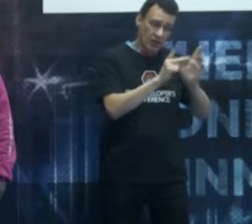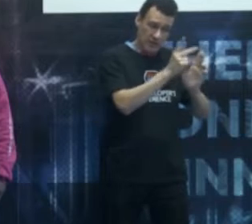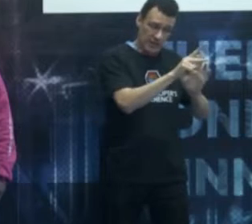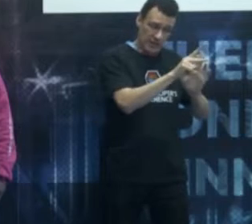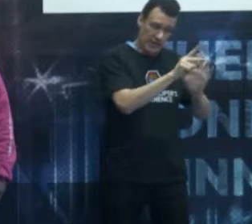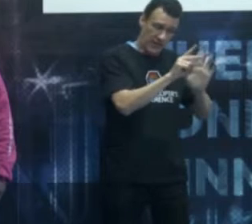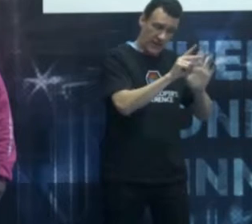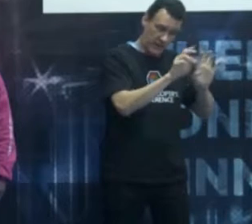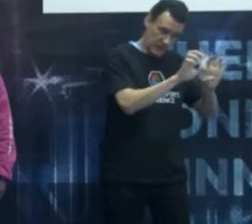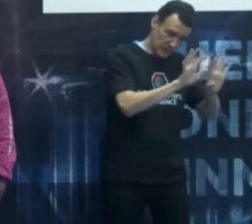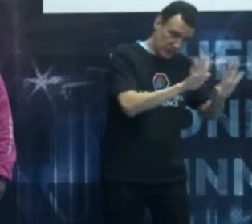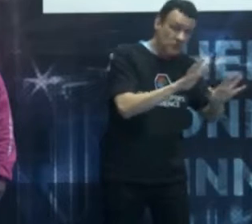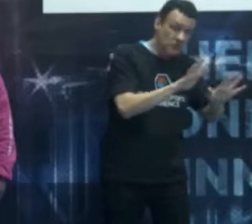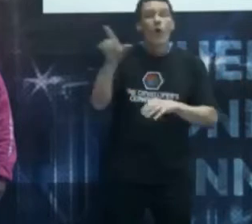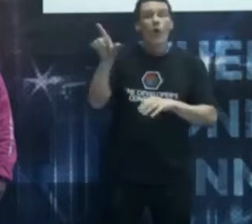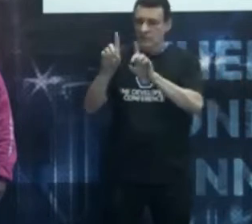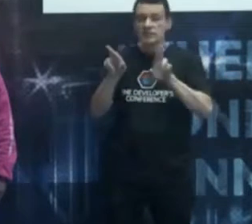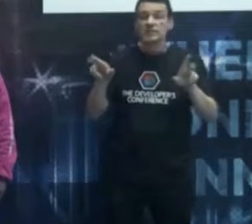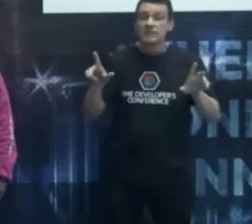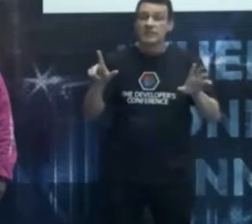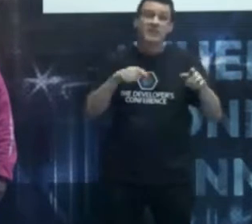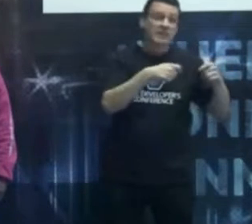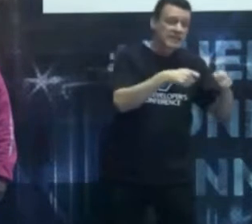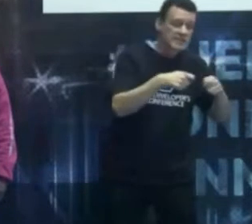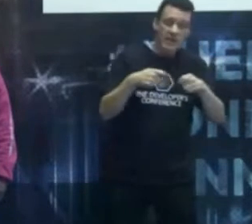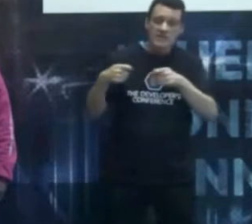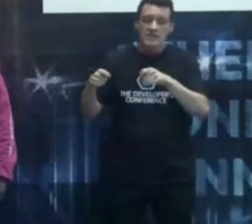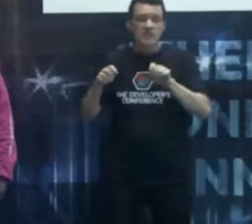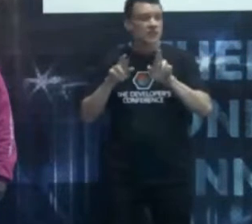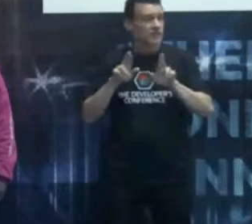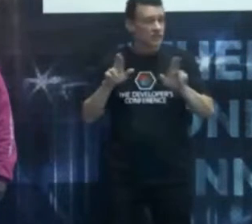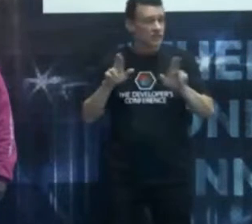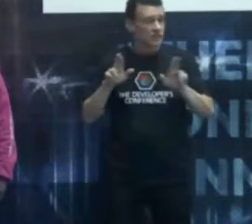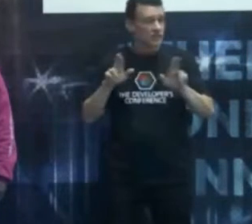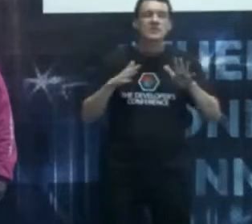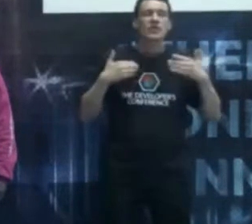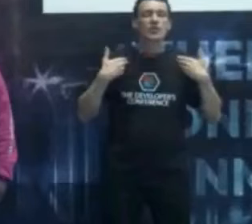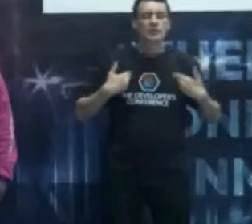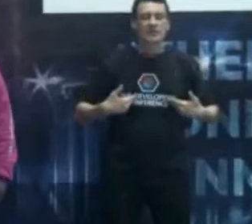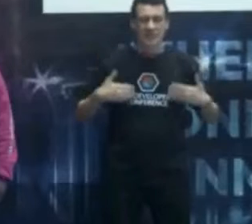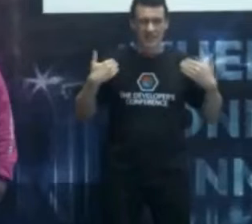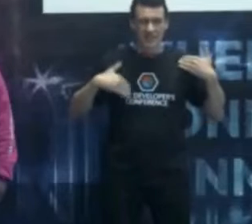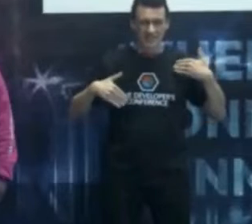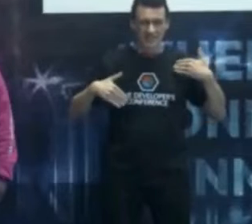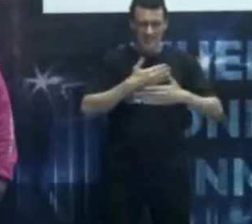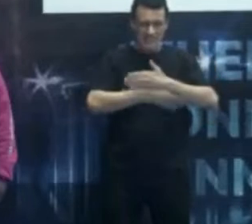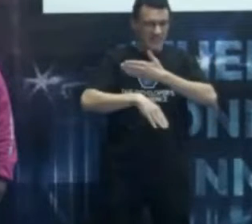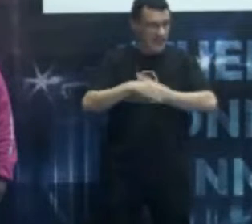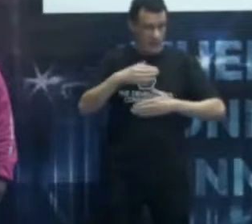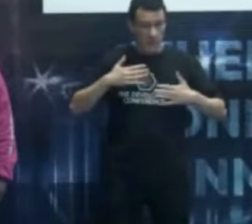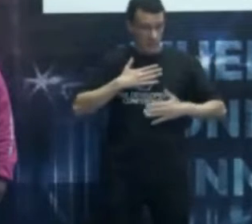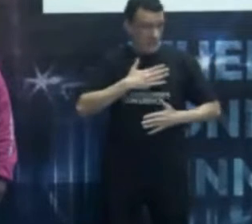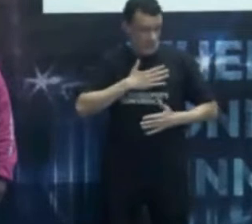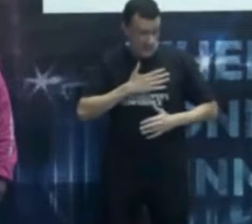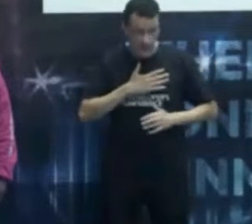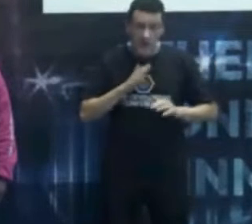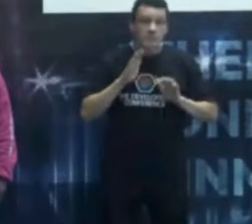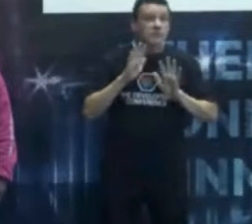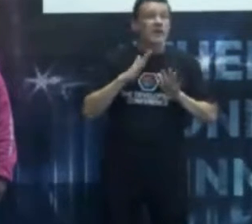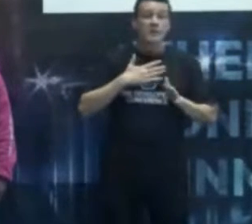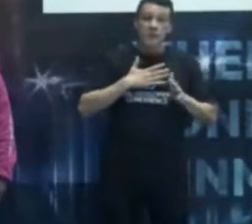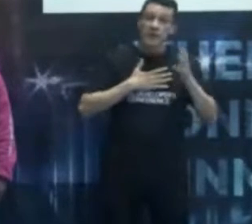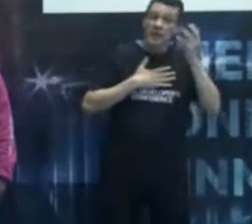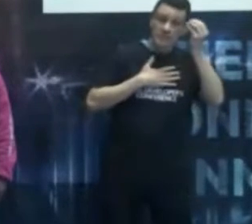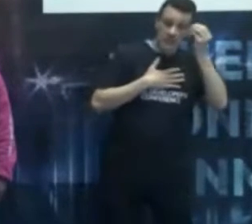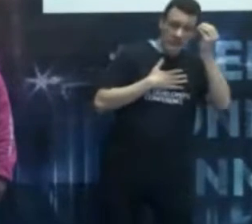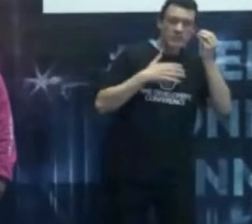além disso, ela pode ter uma deficiência física, como, por exemplo, eu tenho, só que a minha deficiência, a minha experiência, a minha vivência com isso é muito diferente de